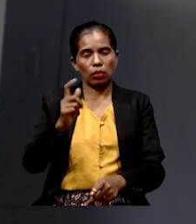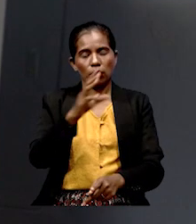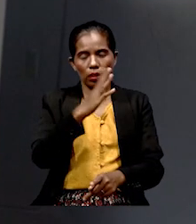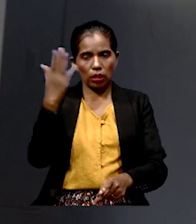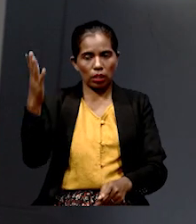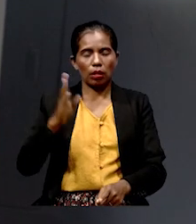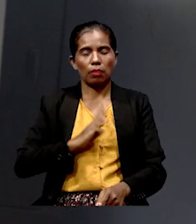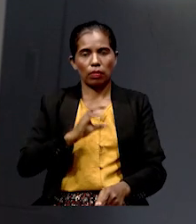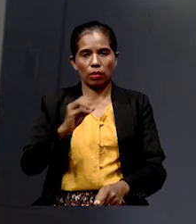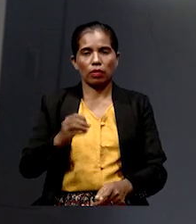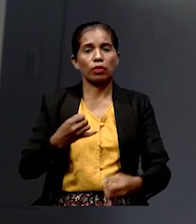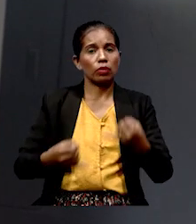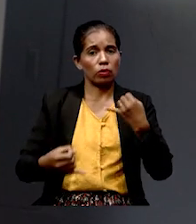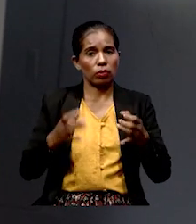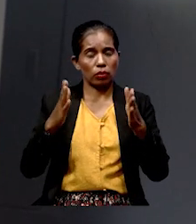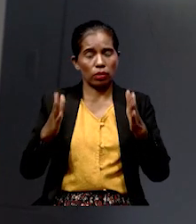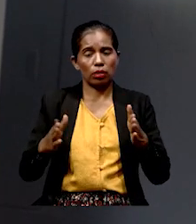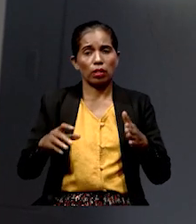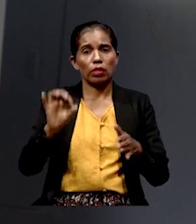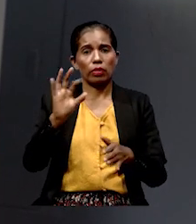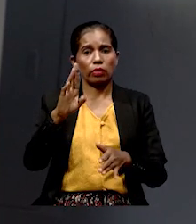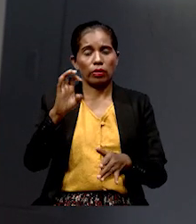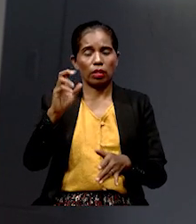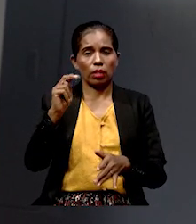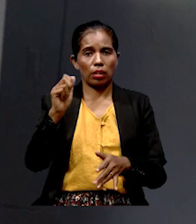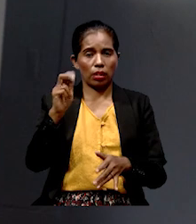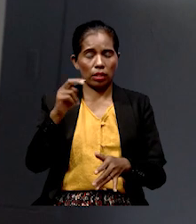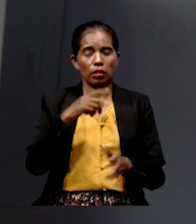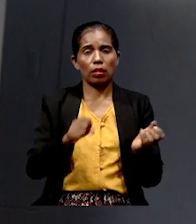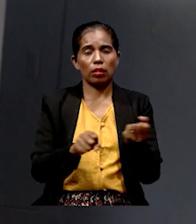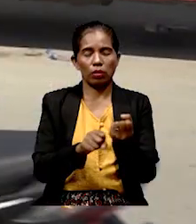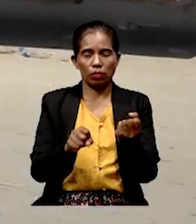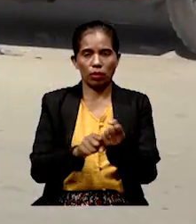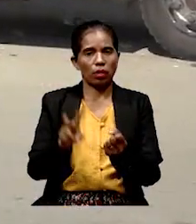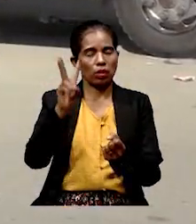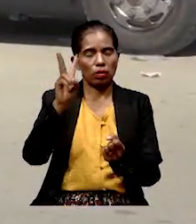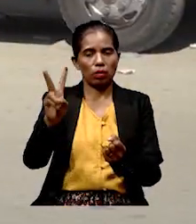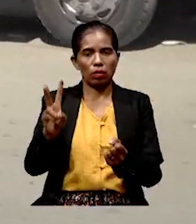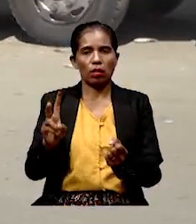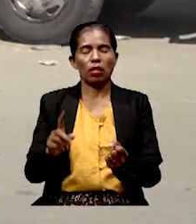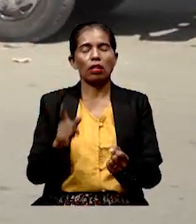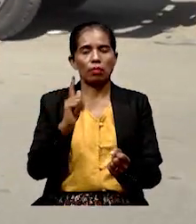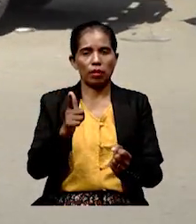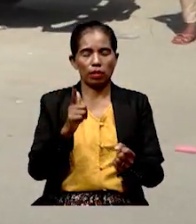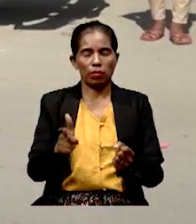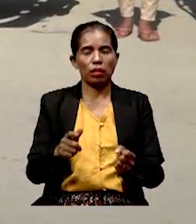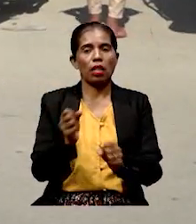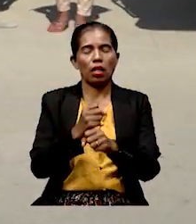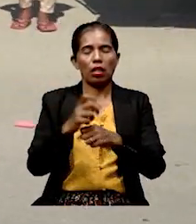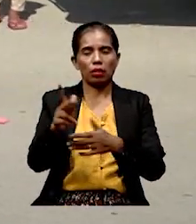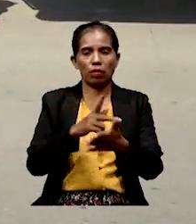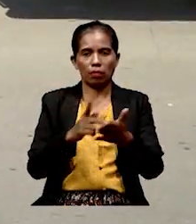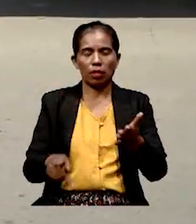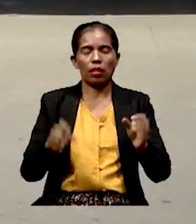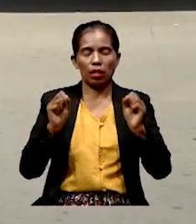jurista Fernando da Costa considera atitude apoiante candidato presidente Republika na Ingruanian nebe ameaça malo ne crime belehetan